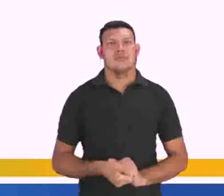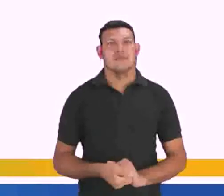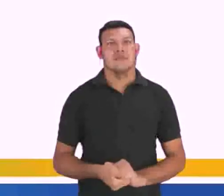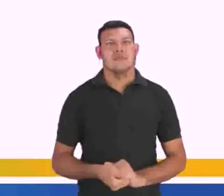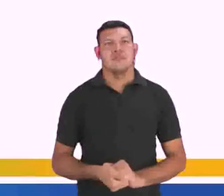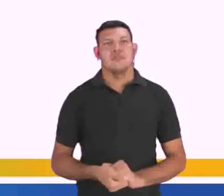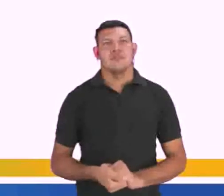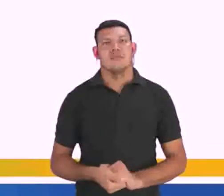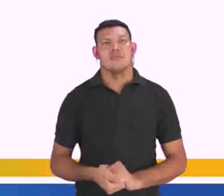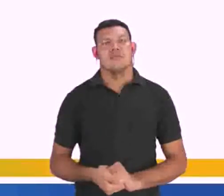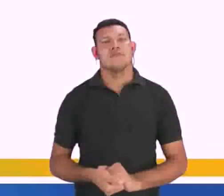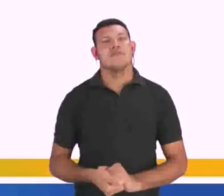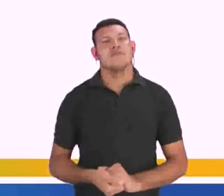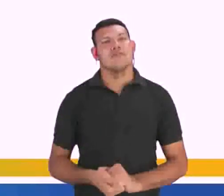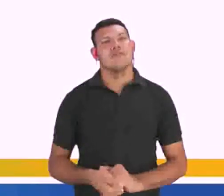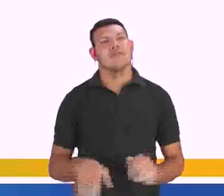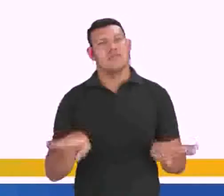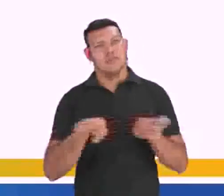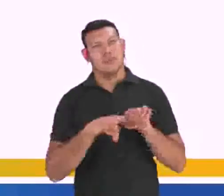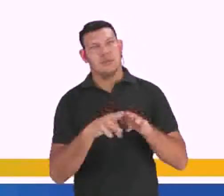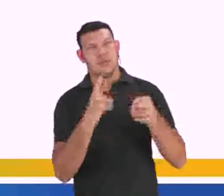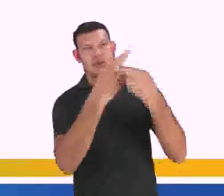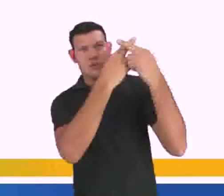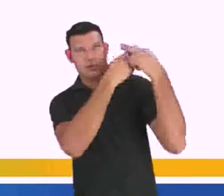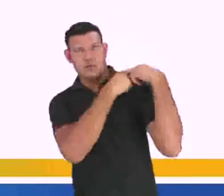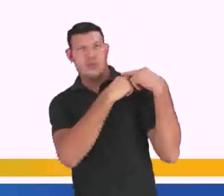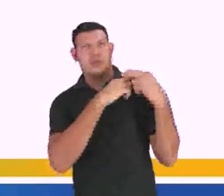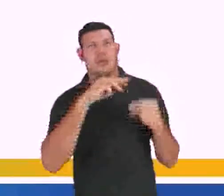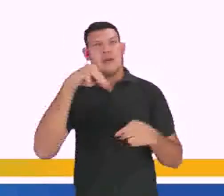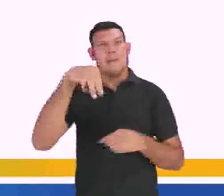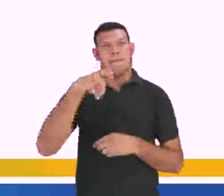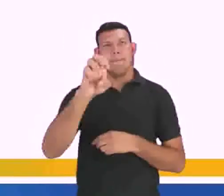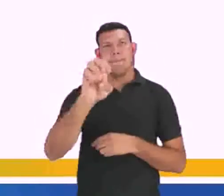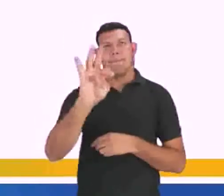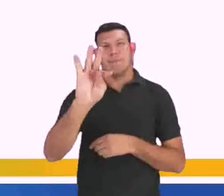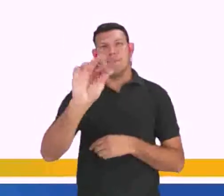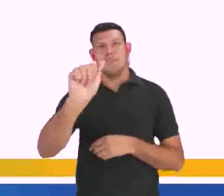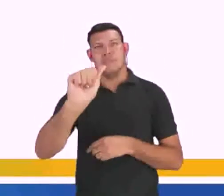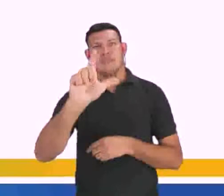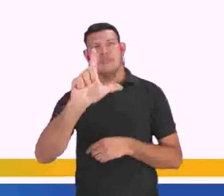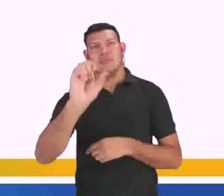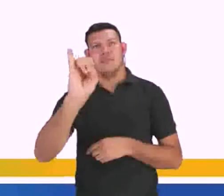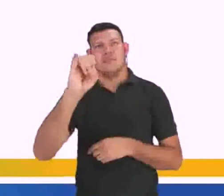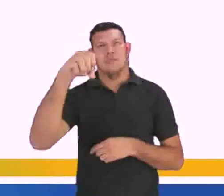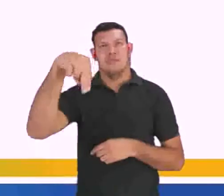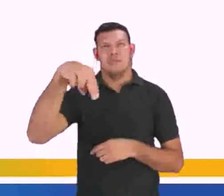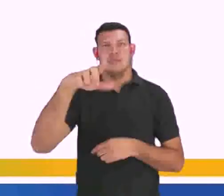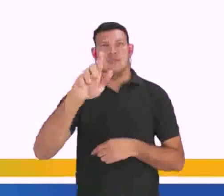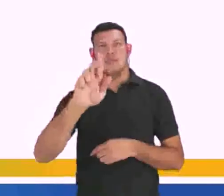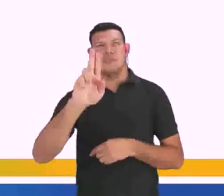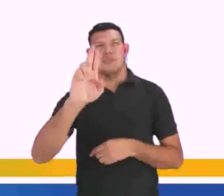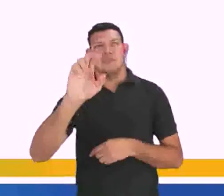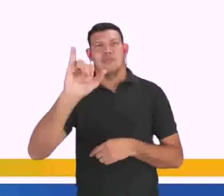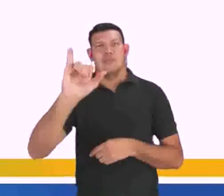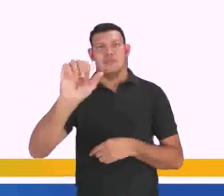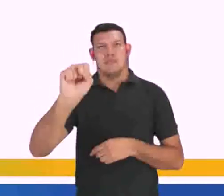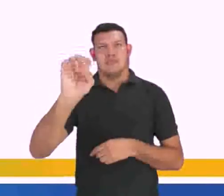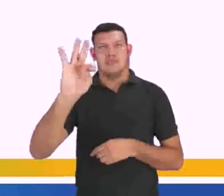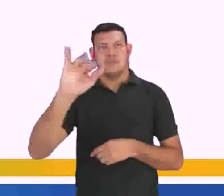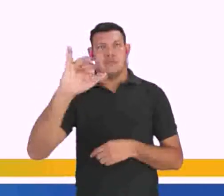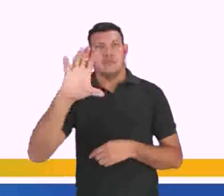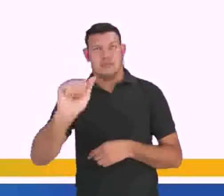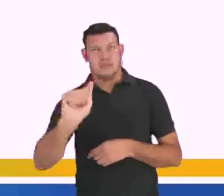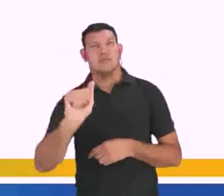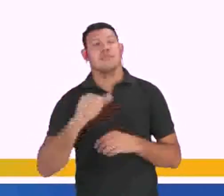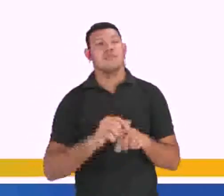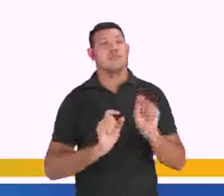Essa a gente utiliza bastante também, é a metalinguística. A metalinguística é a função da